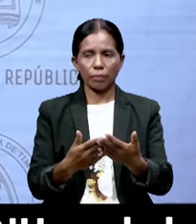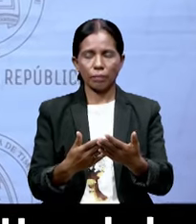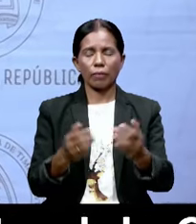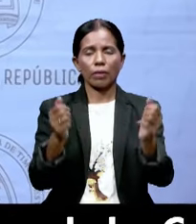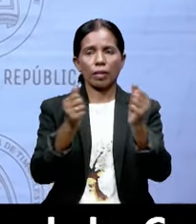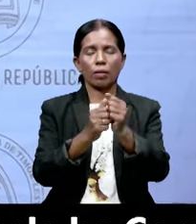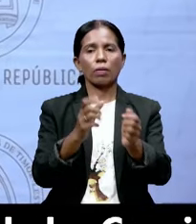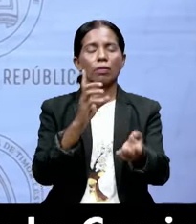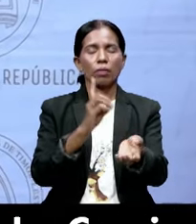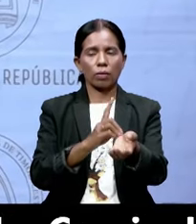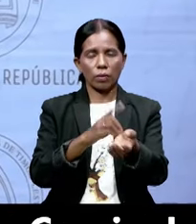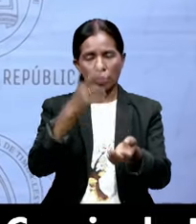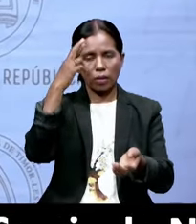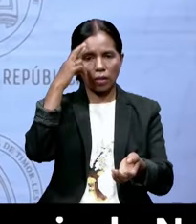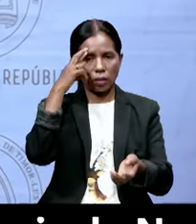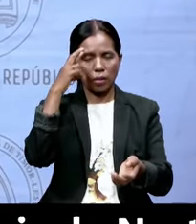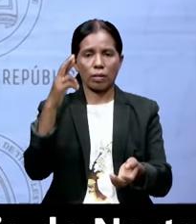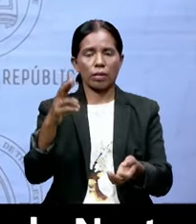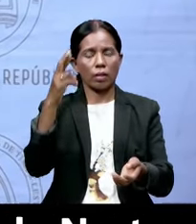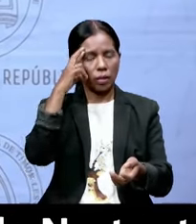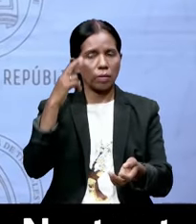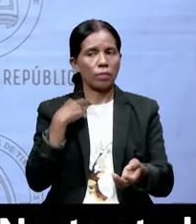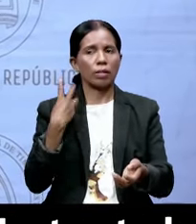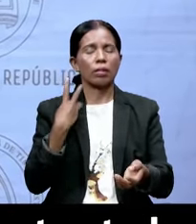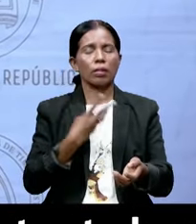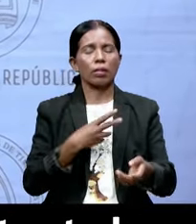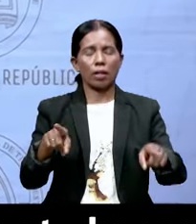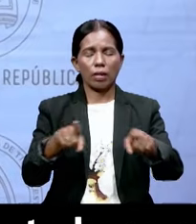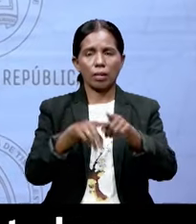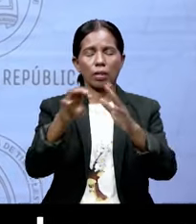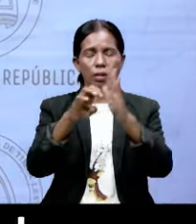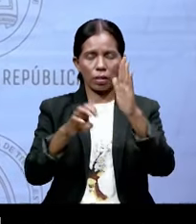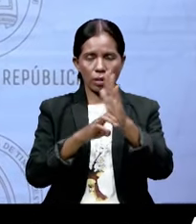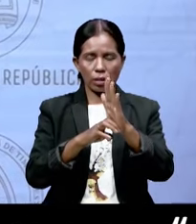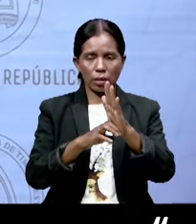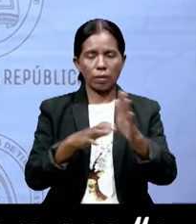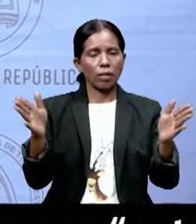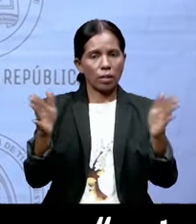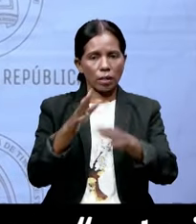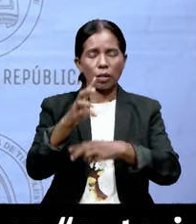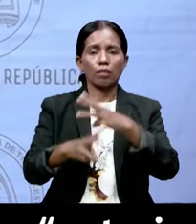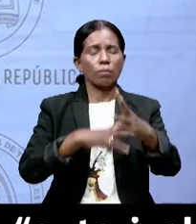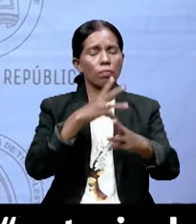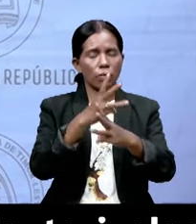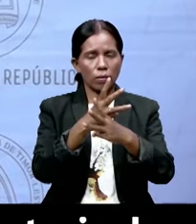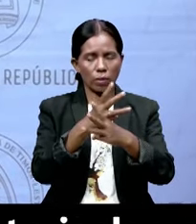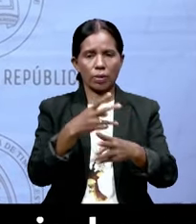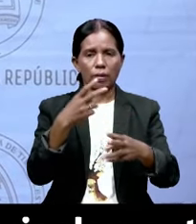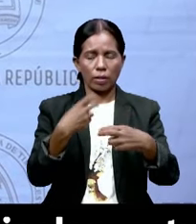Dr. Mozorta e está necessário no aqui que o mundo irá ser mais complexo.